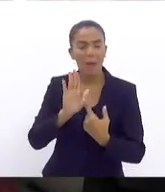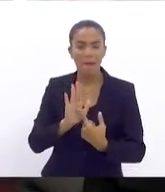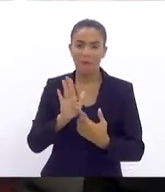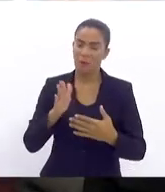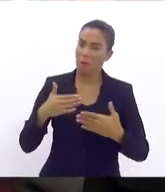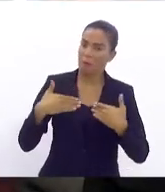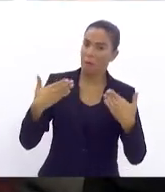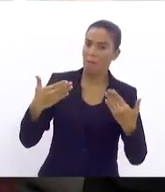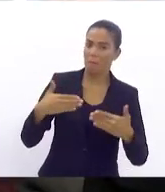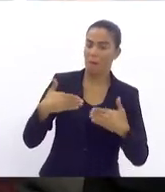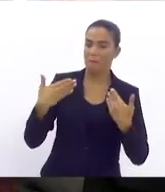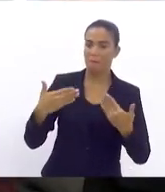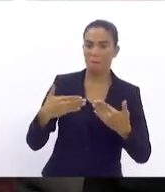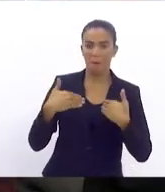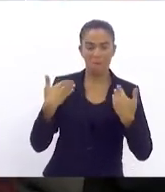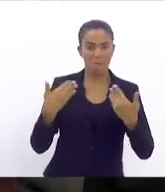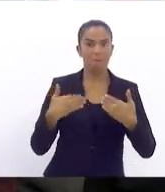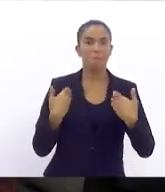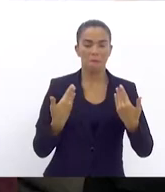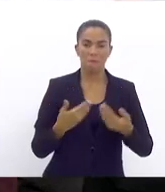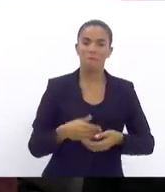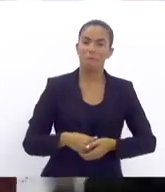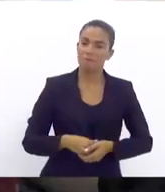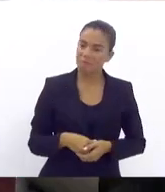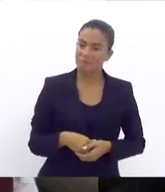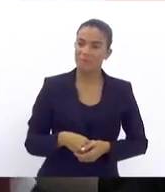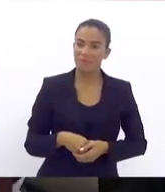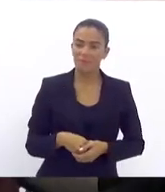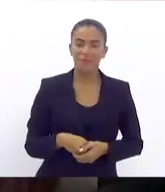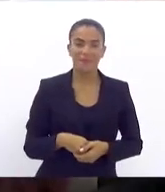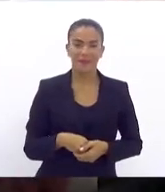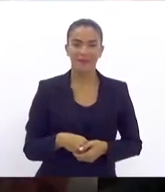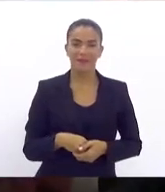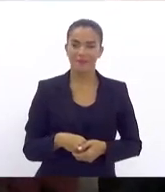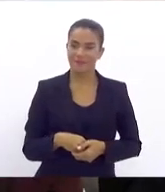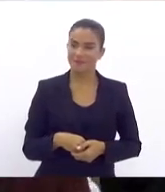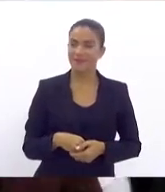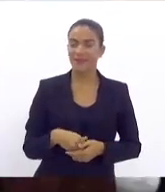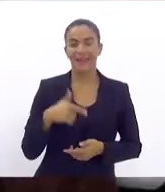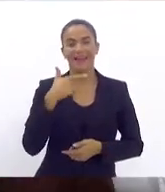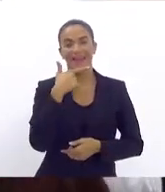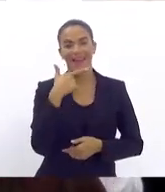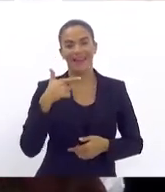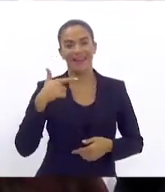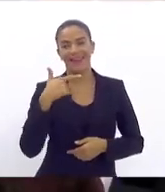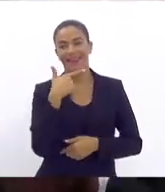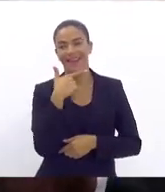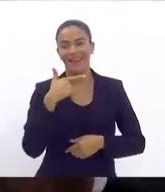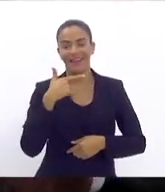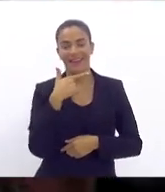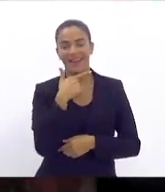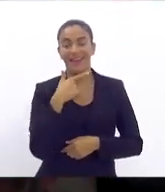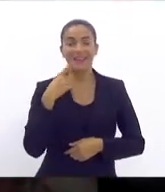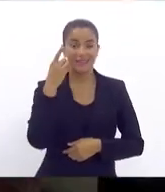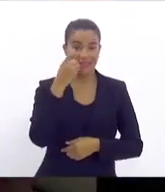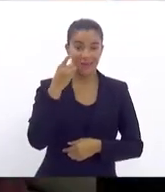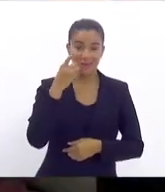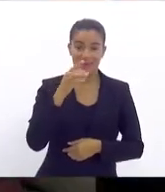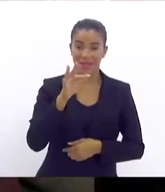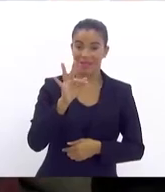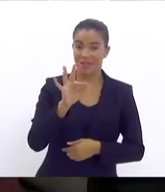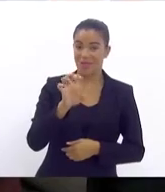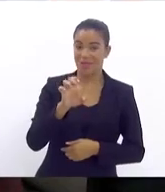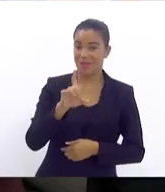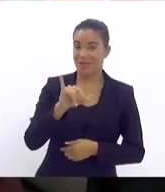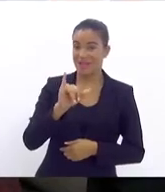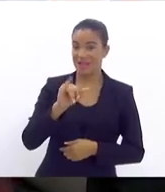reagente desse projeto de lei. Volte e meia, para isso. Para relatar, deputado Filipinho Raves, já escrevendo deputado